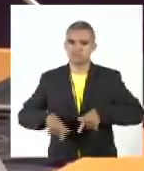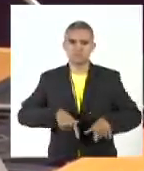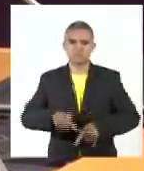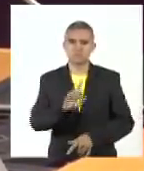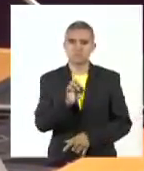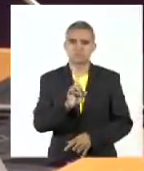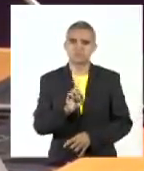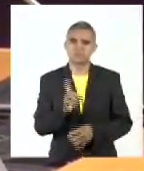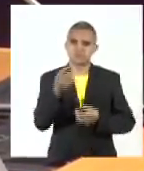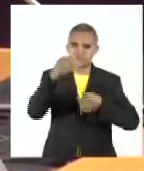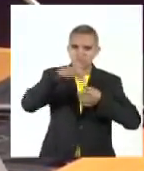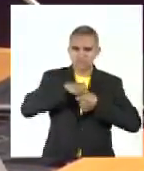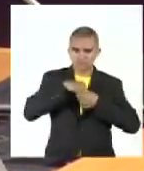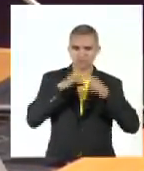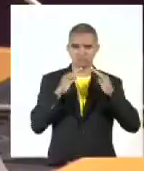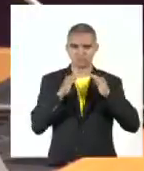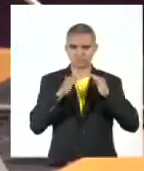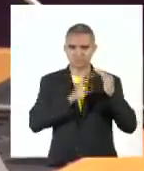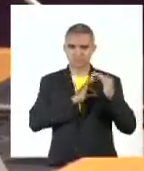justo, deputada Andréia,